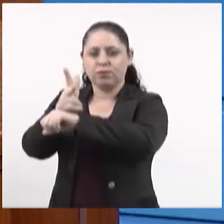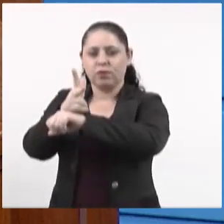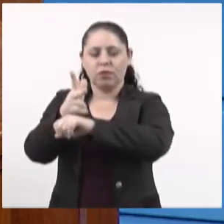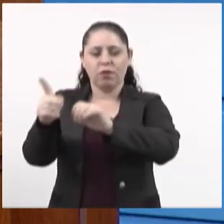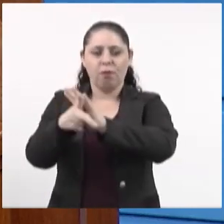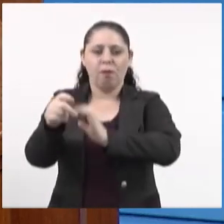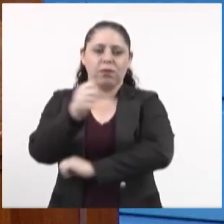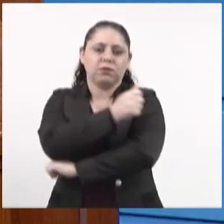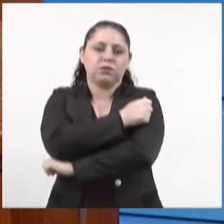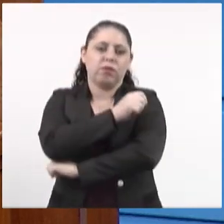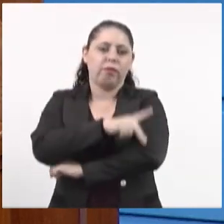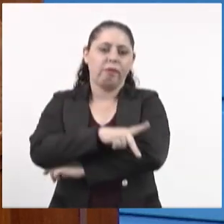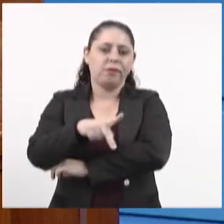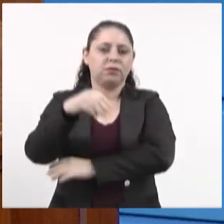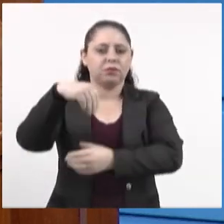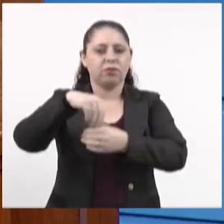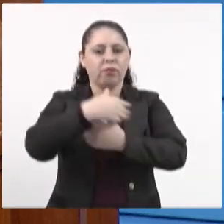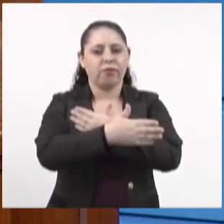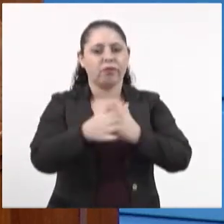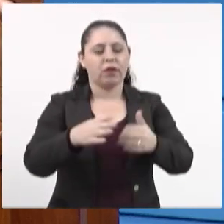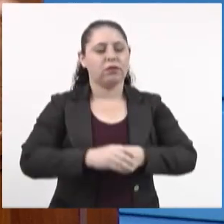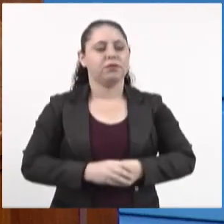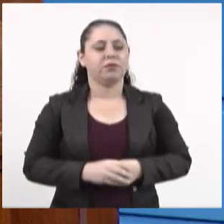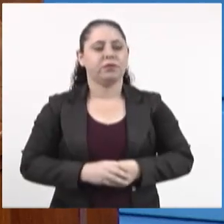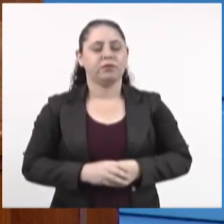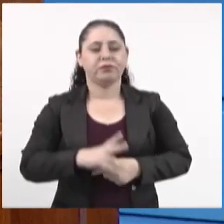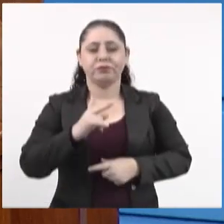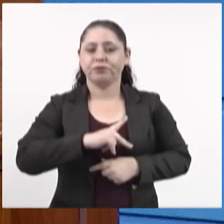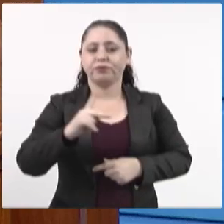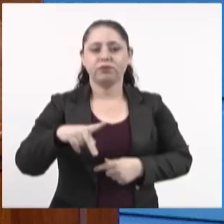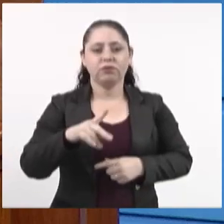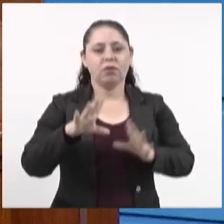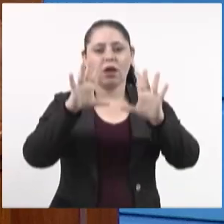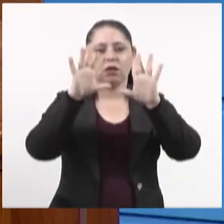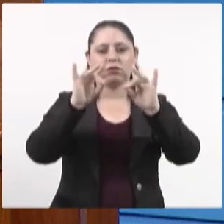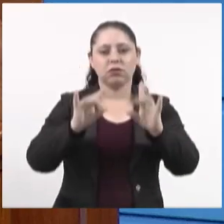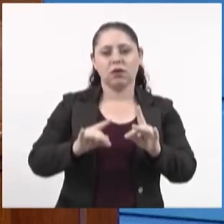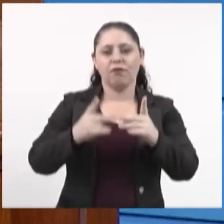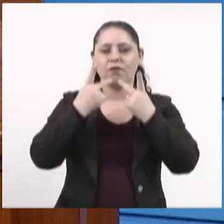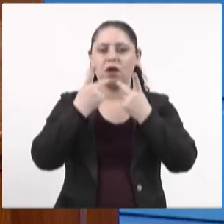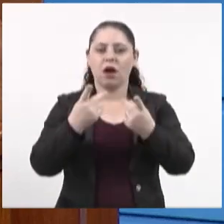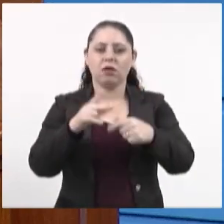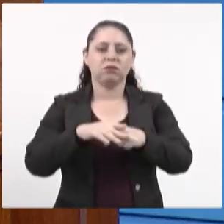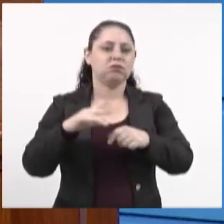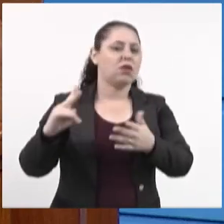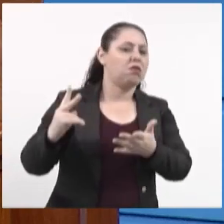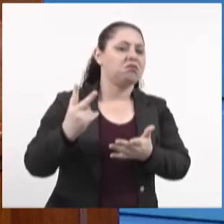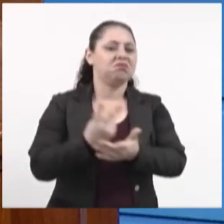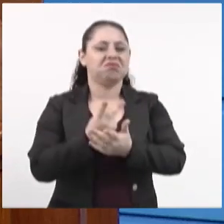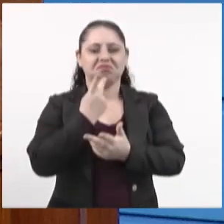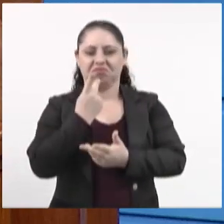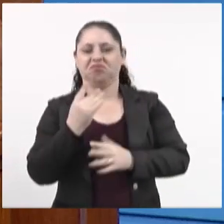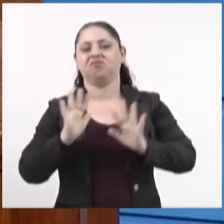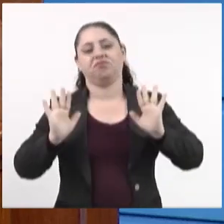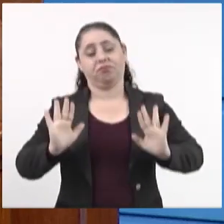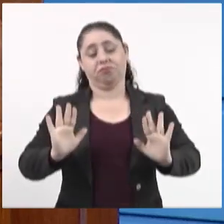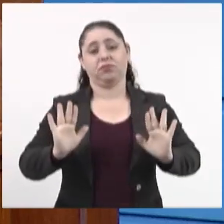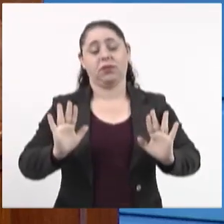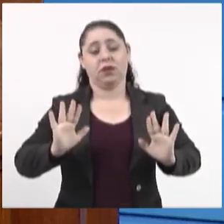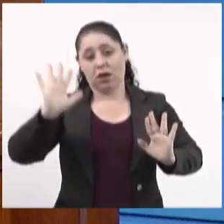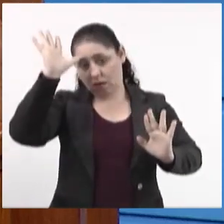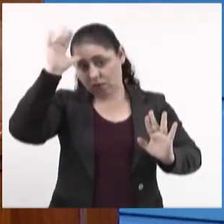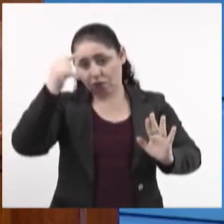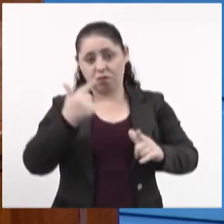aluno, gravação de professor dentro de sala de aula. Ah, o professor está fora de contexto. Ah, não foi bem isso que o professor disse. Então,